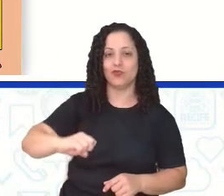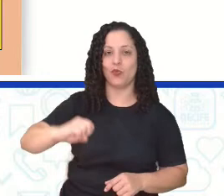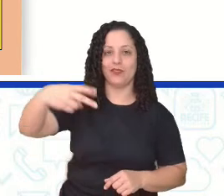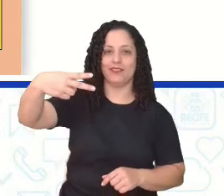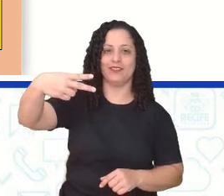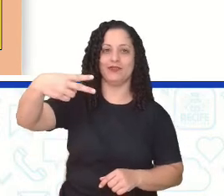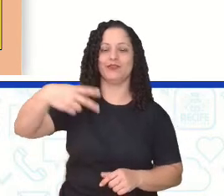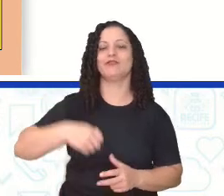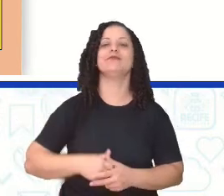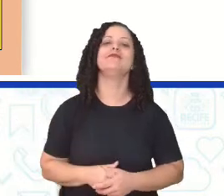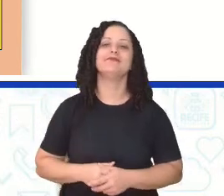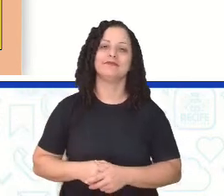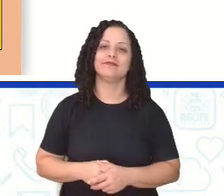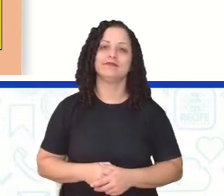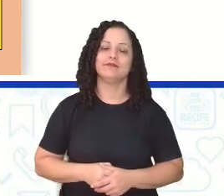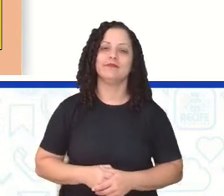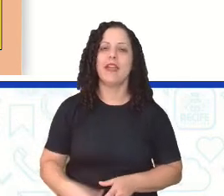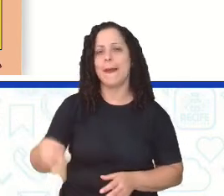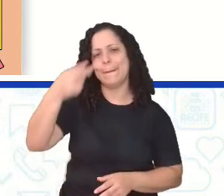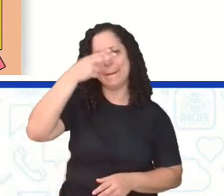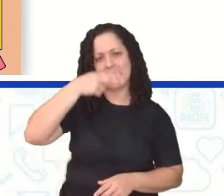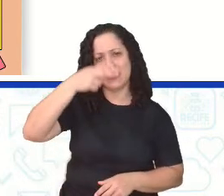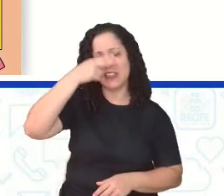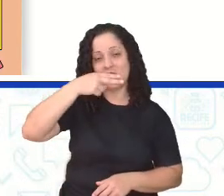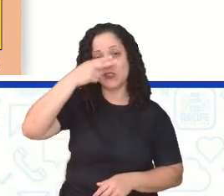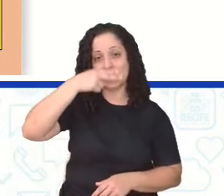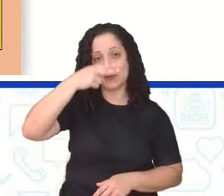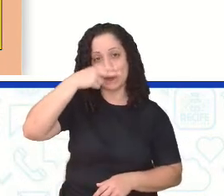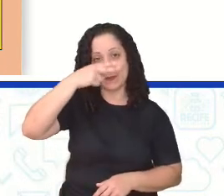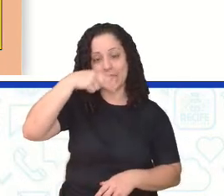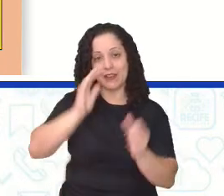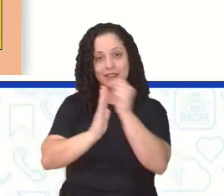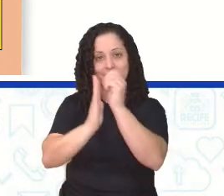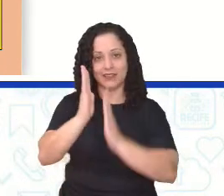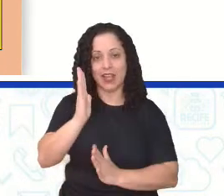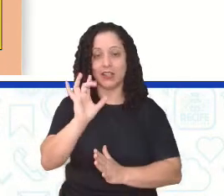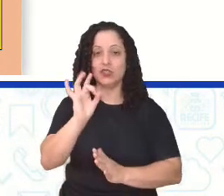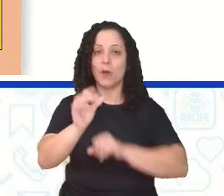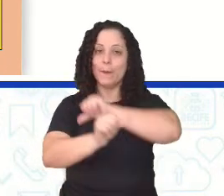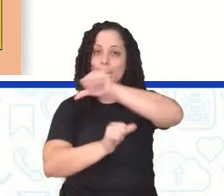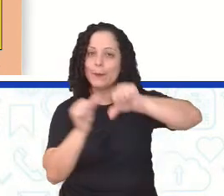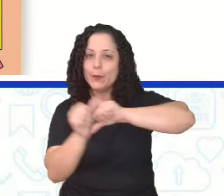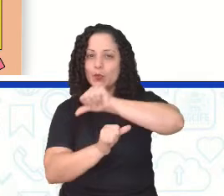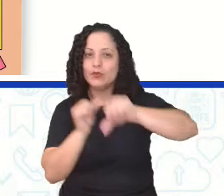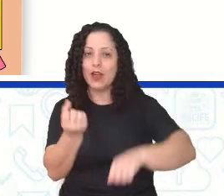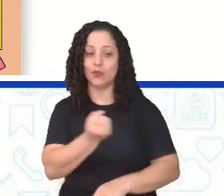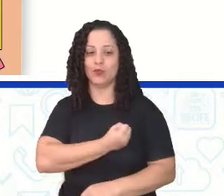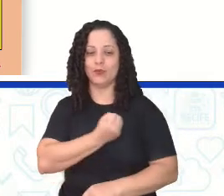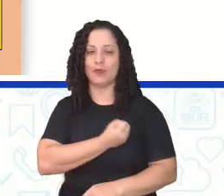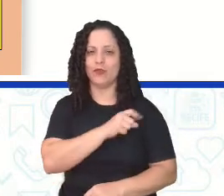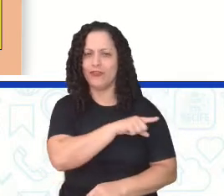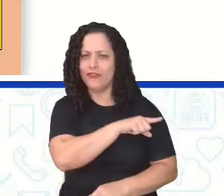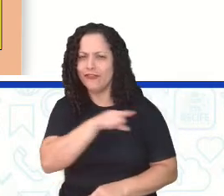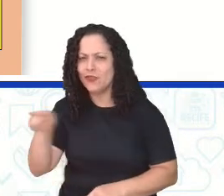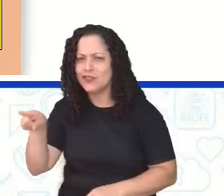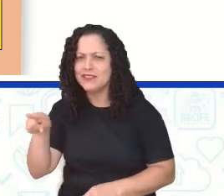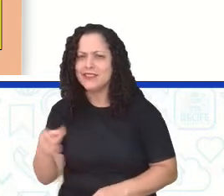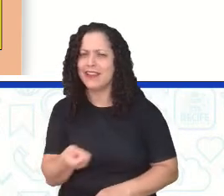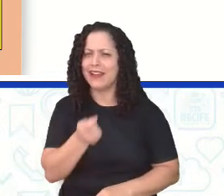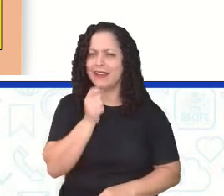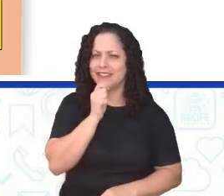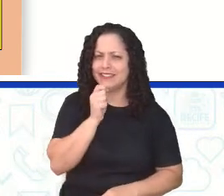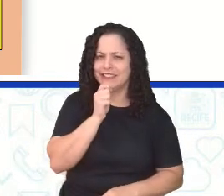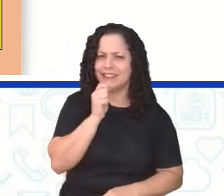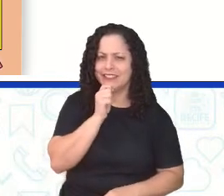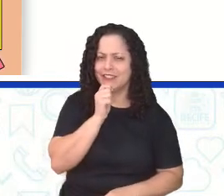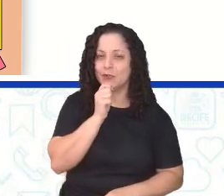tá? Então, é a mesma questão, eu só alterei o valor para quê? Para que você que ainda está